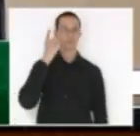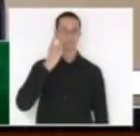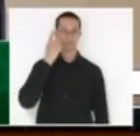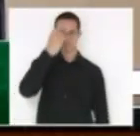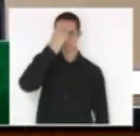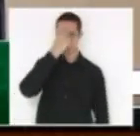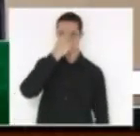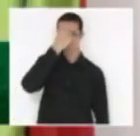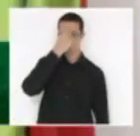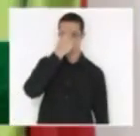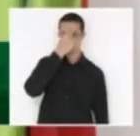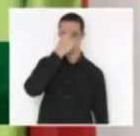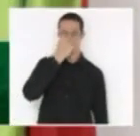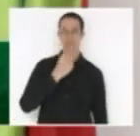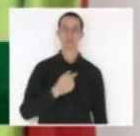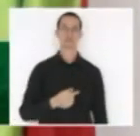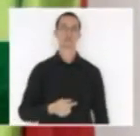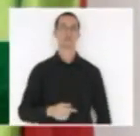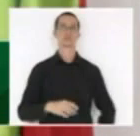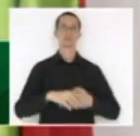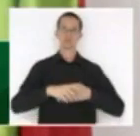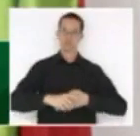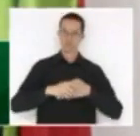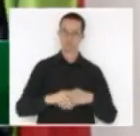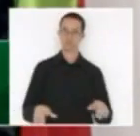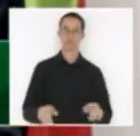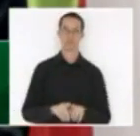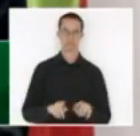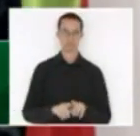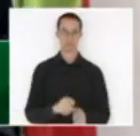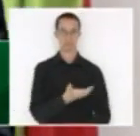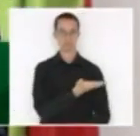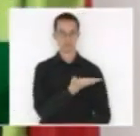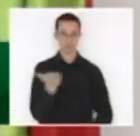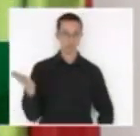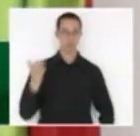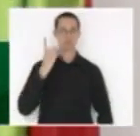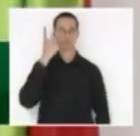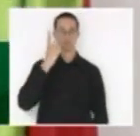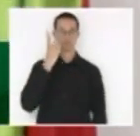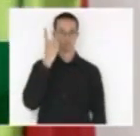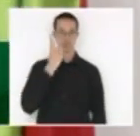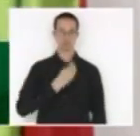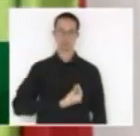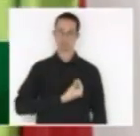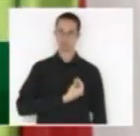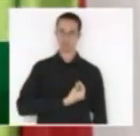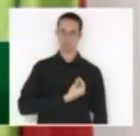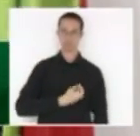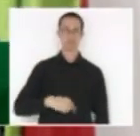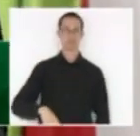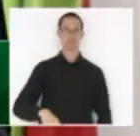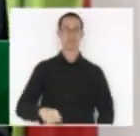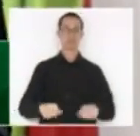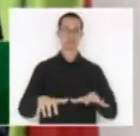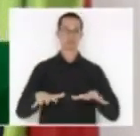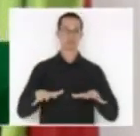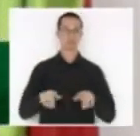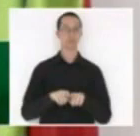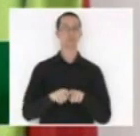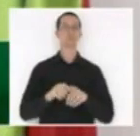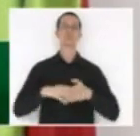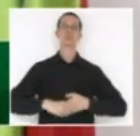Kudilarque. Em seu nome, cumprimento os outros deputados aqui presentes no plenário, o público que nos